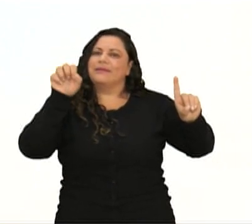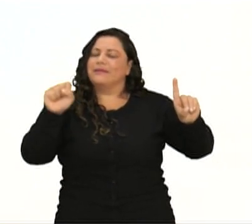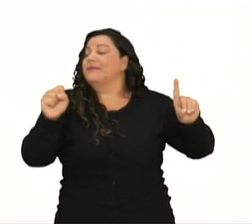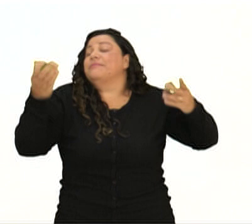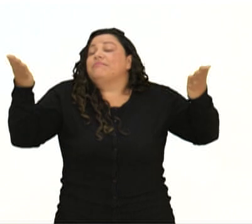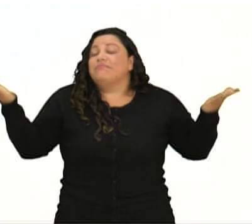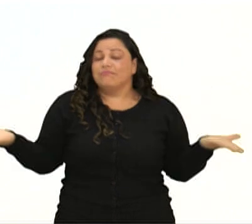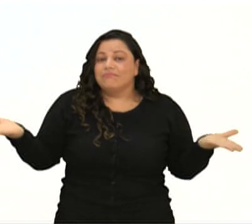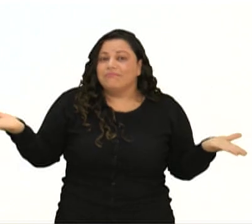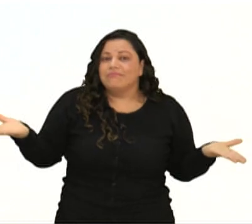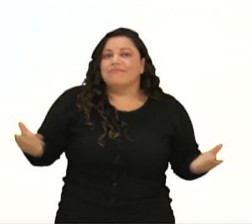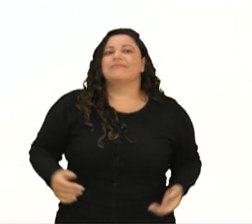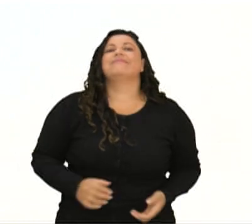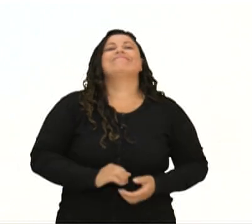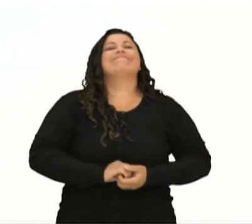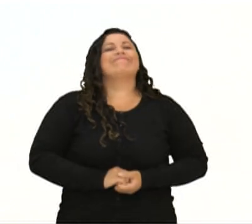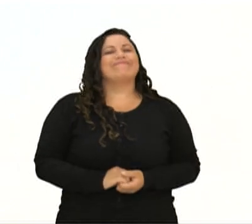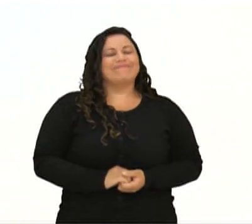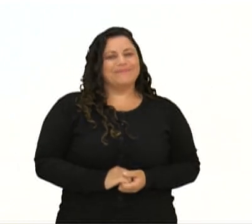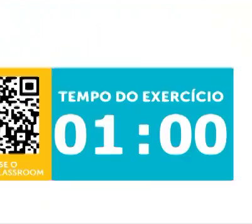plaquetas?